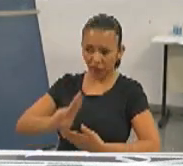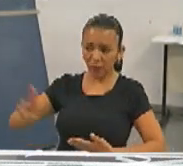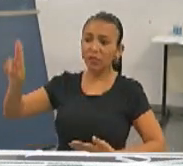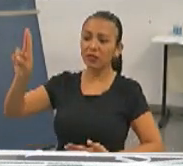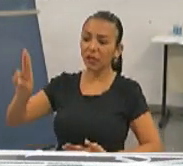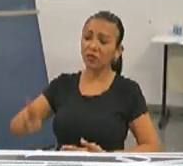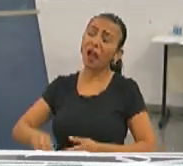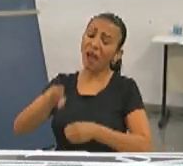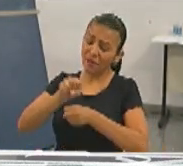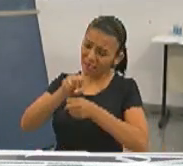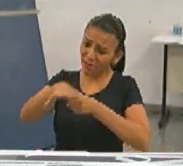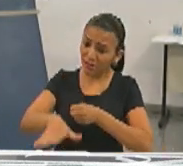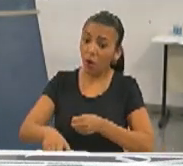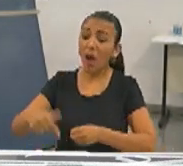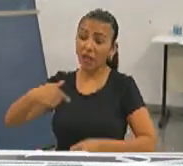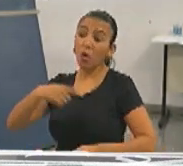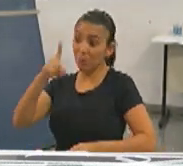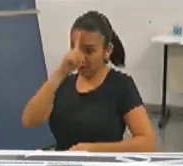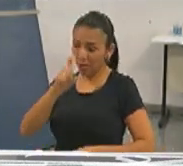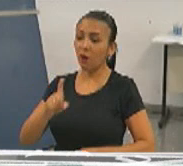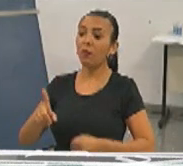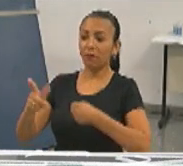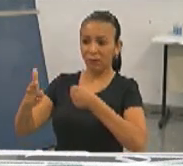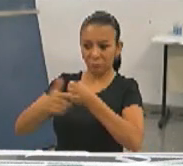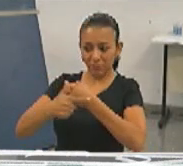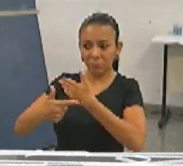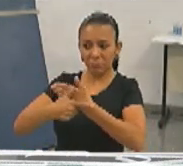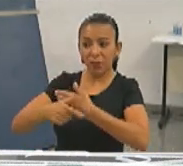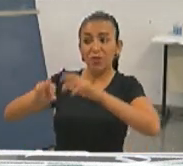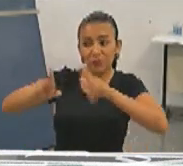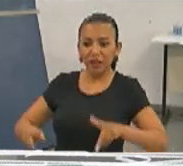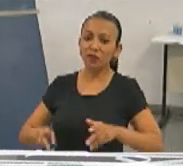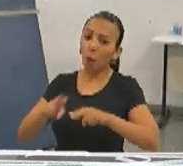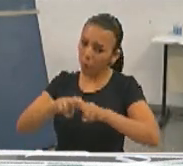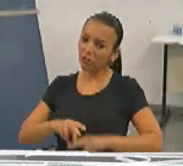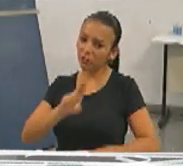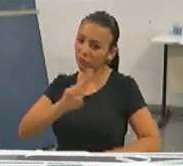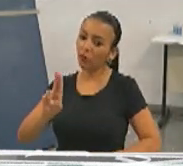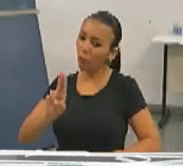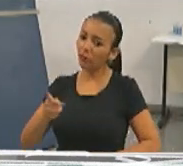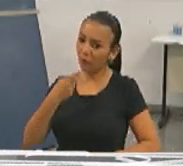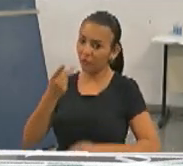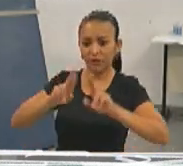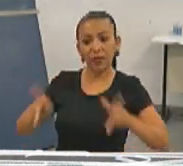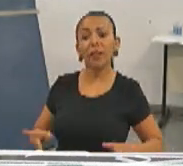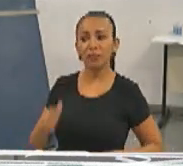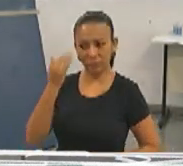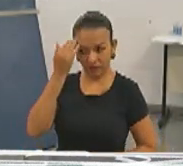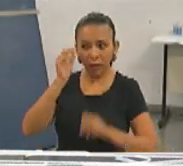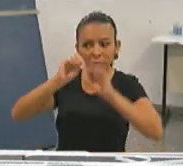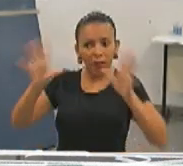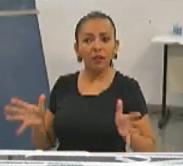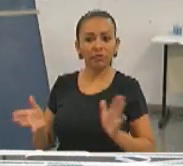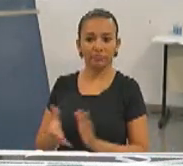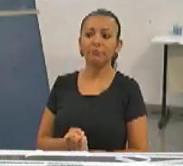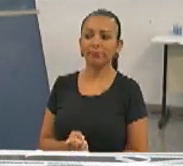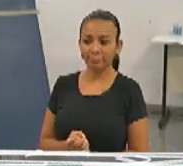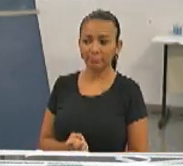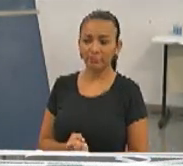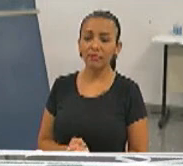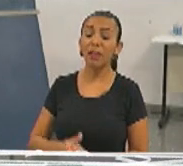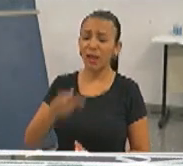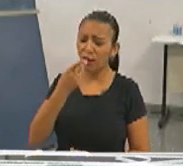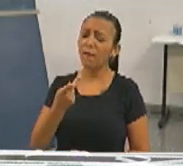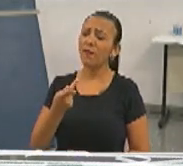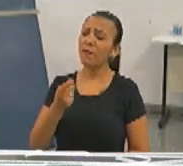extensão, a função do HU não. Por isso que eu estou me referindo assim quando eu falo da extensão dentro do hospital, tudo bem? Então, eu queria falar um pouquinho